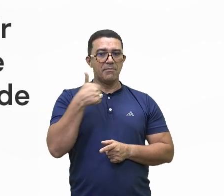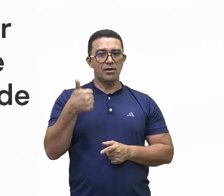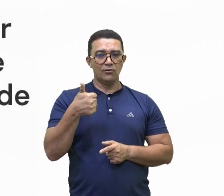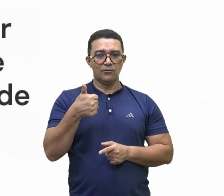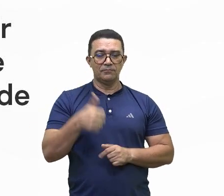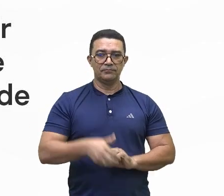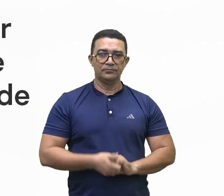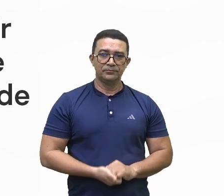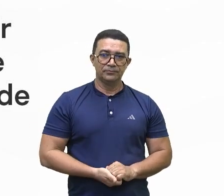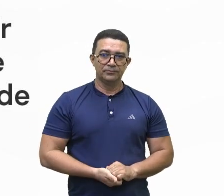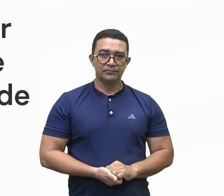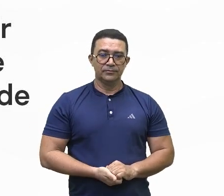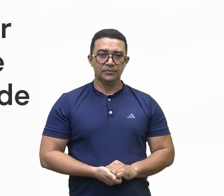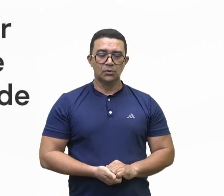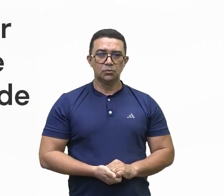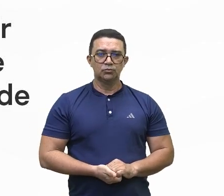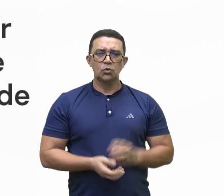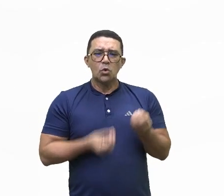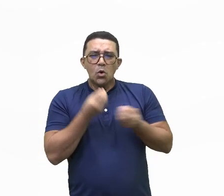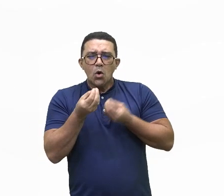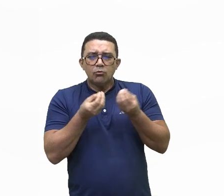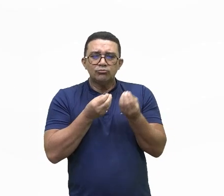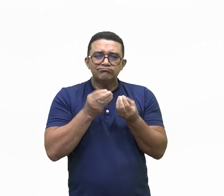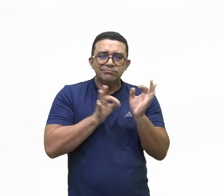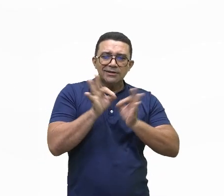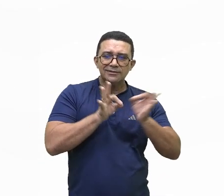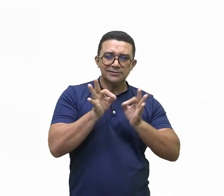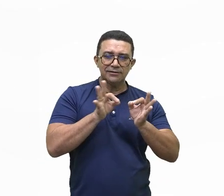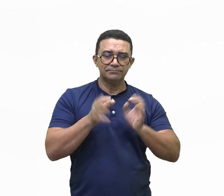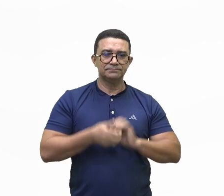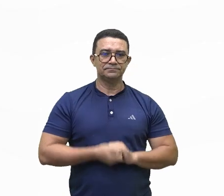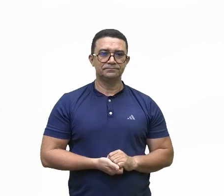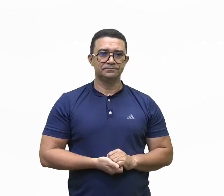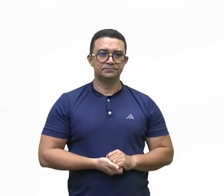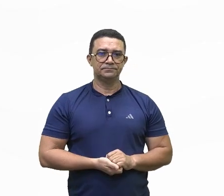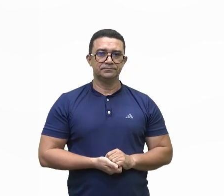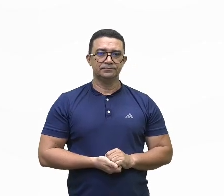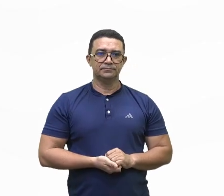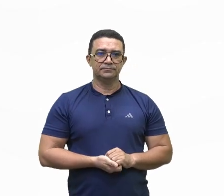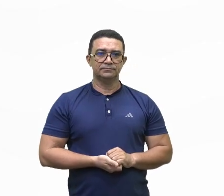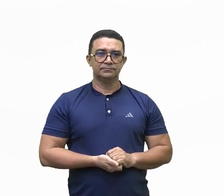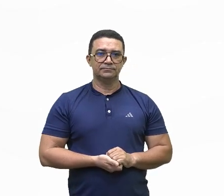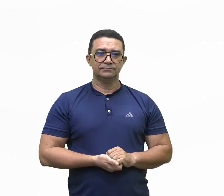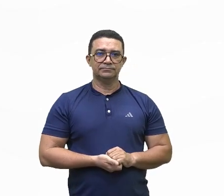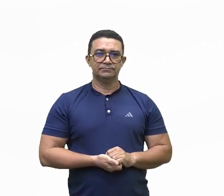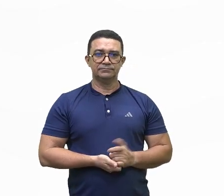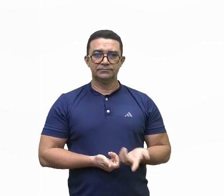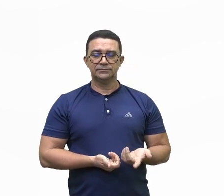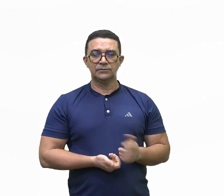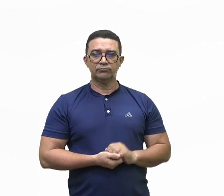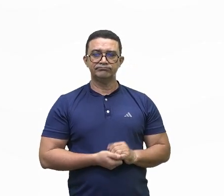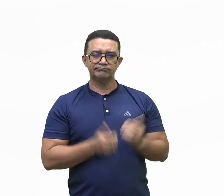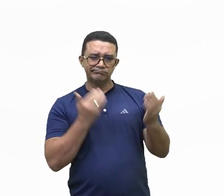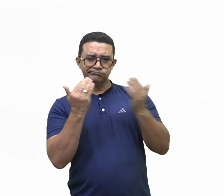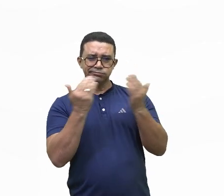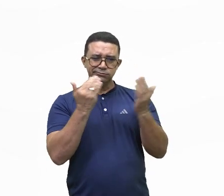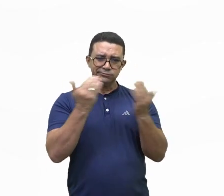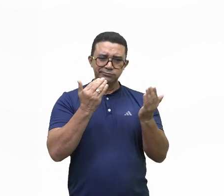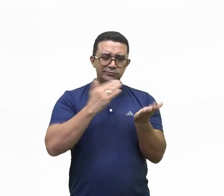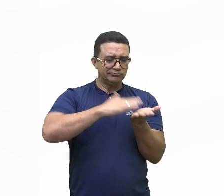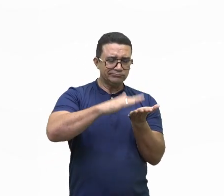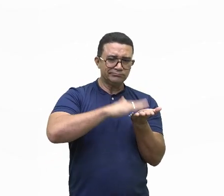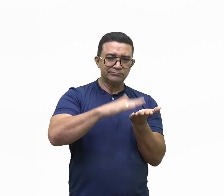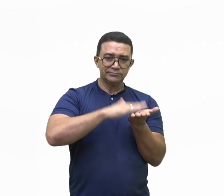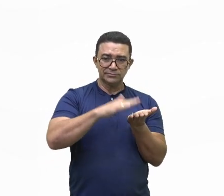possível. Então, como que a gente faz esse planejamento? O processo de análise de despesas e identificação do